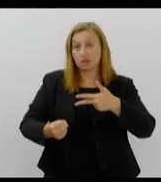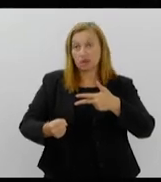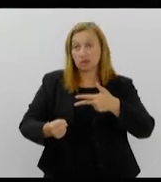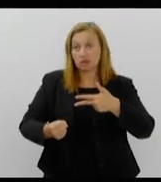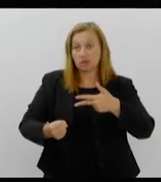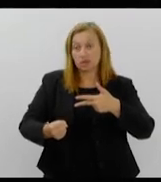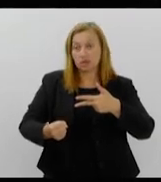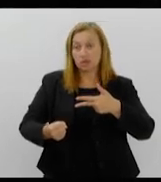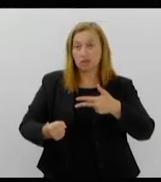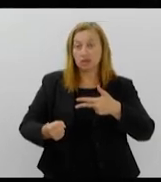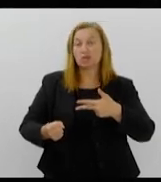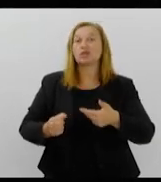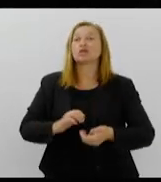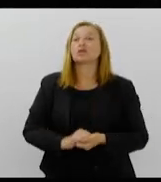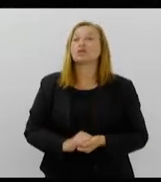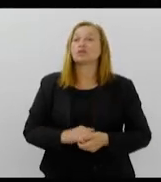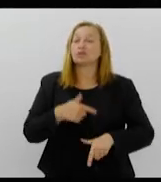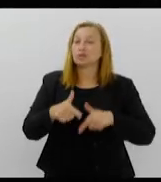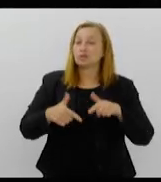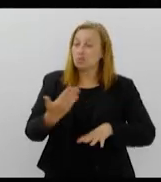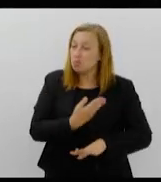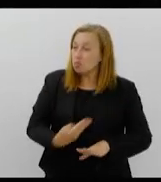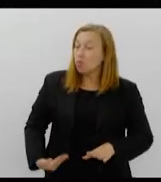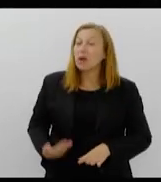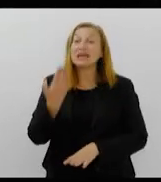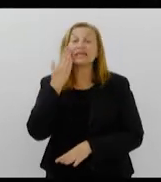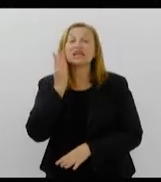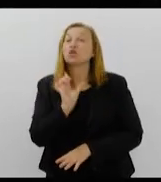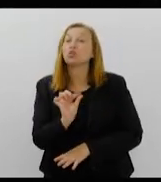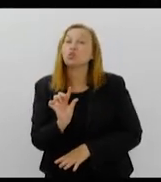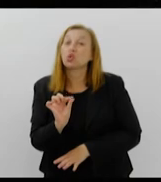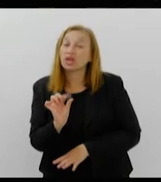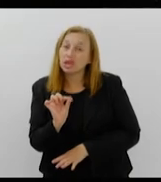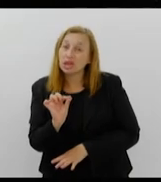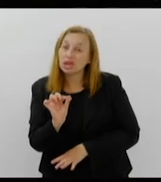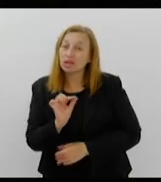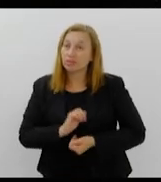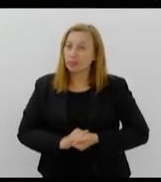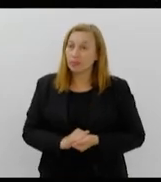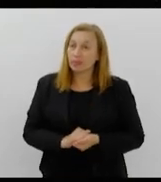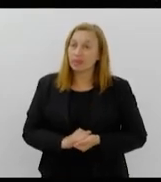coisa pública entendendo que ela